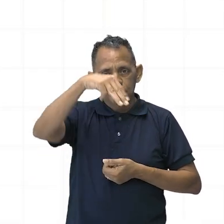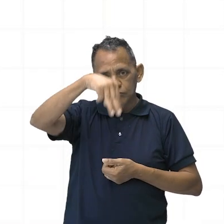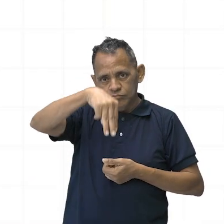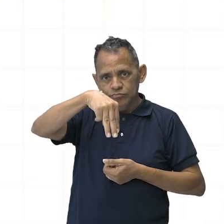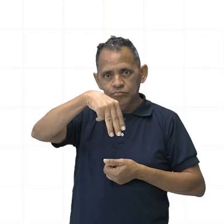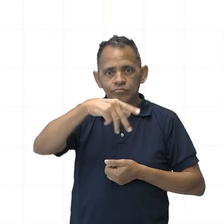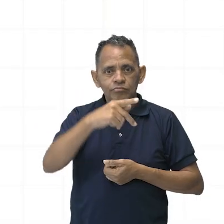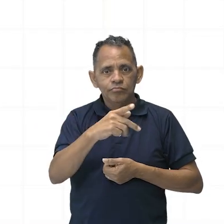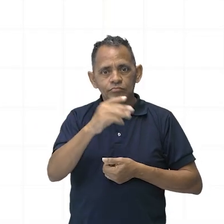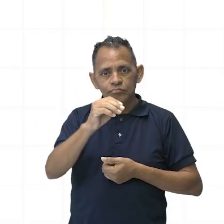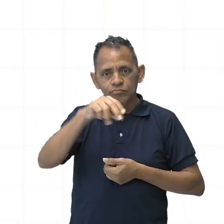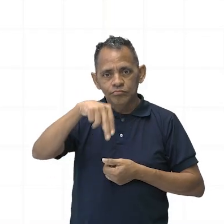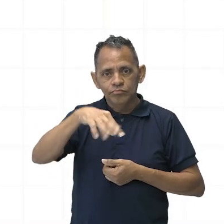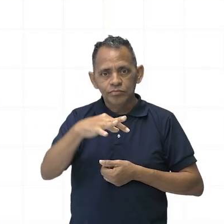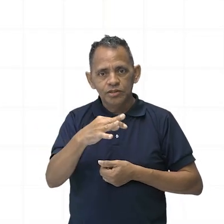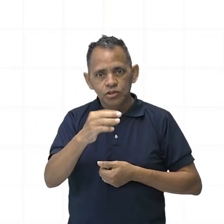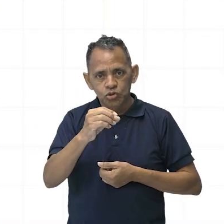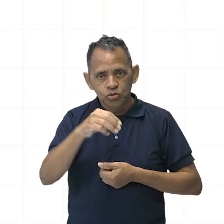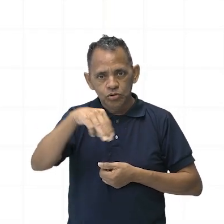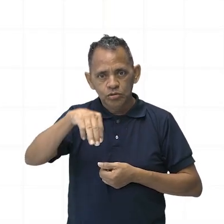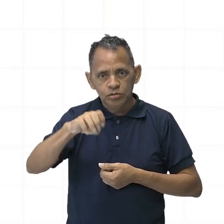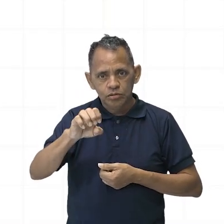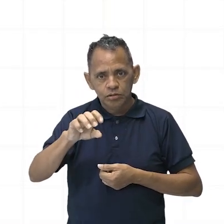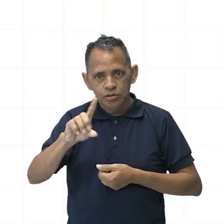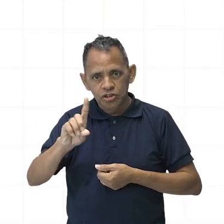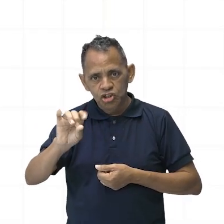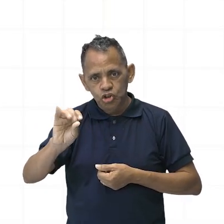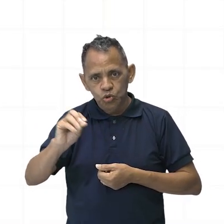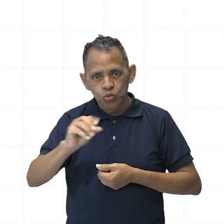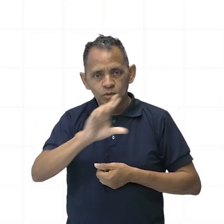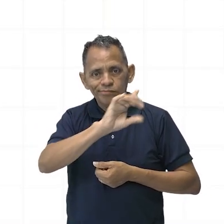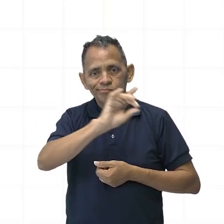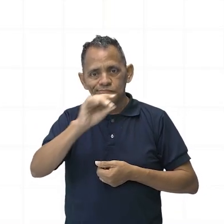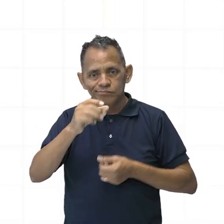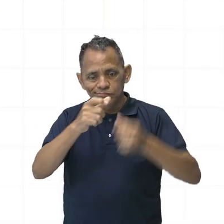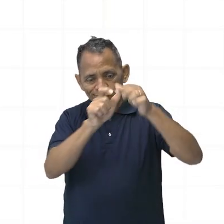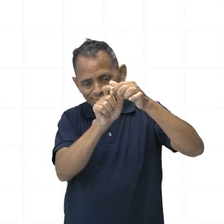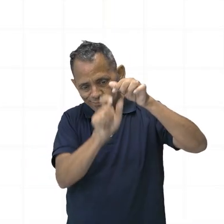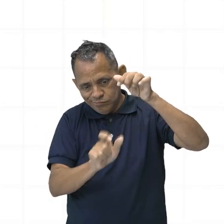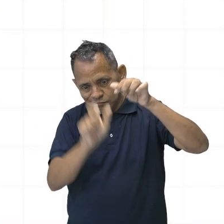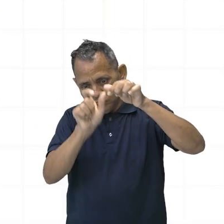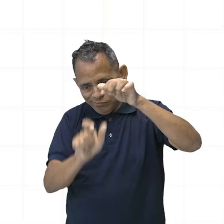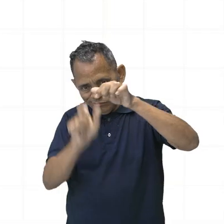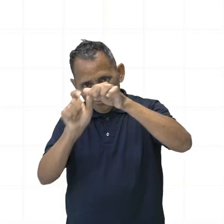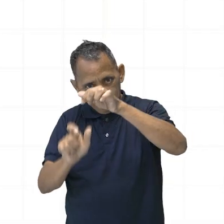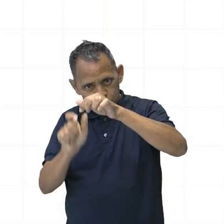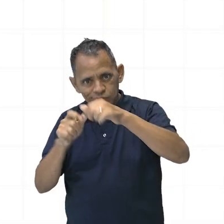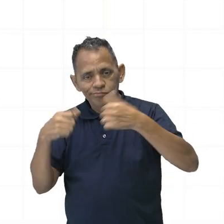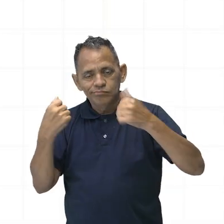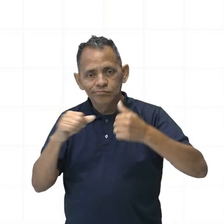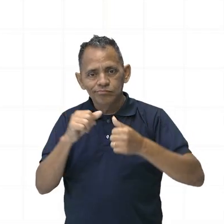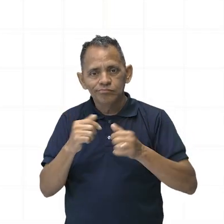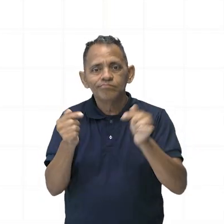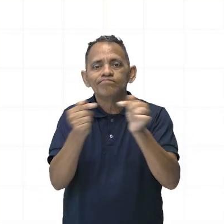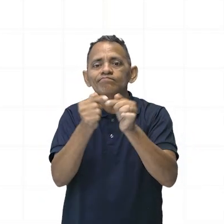coluna, ele deve coincidir com o ponto médio da